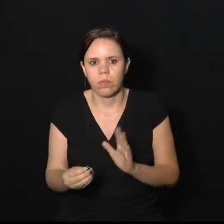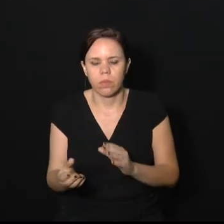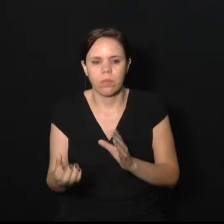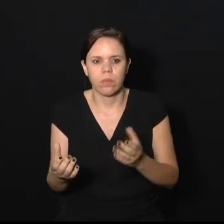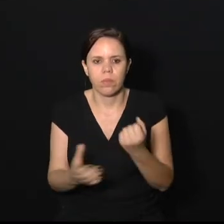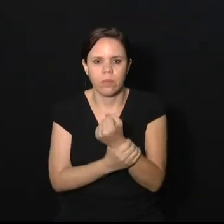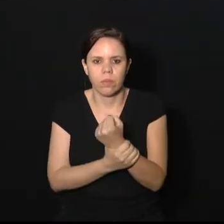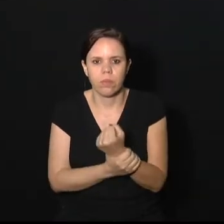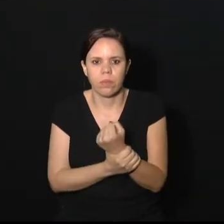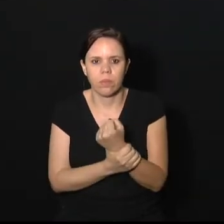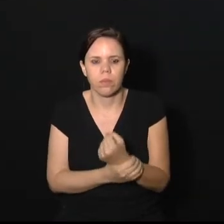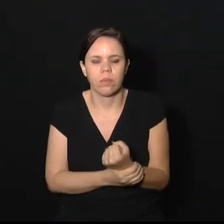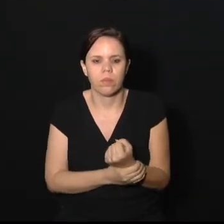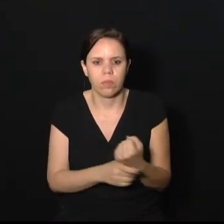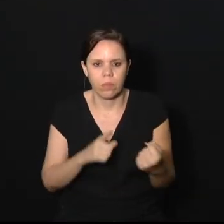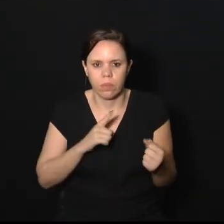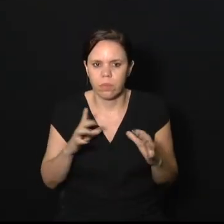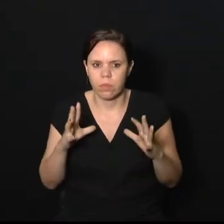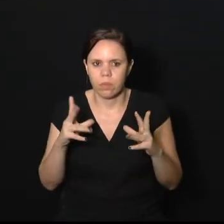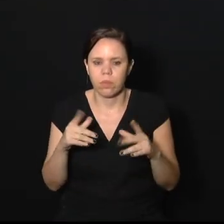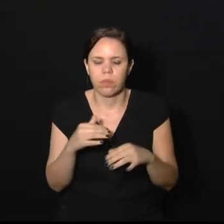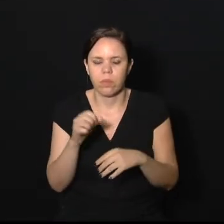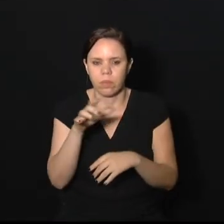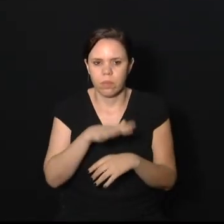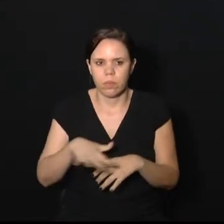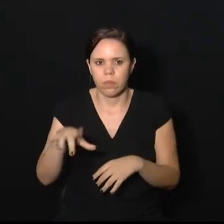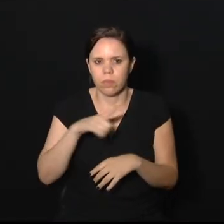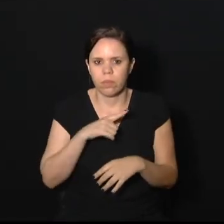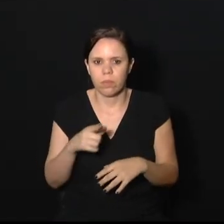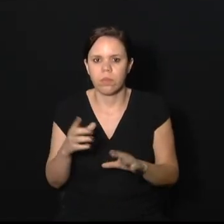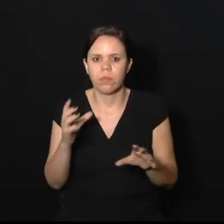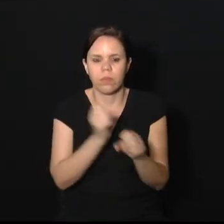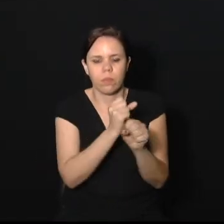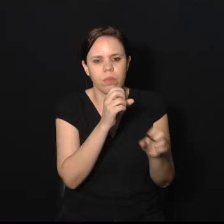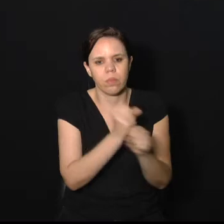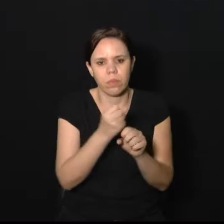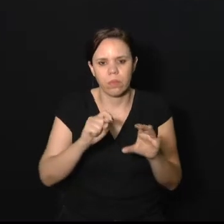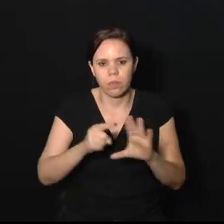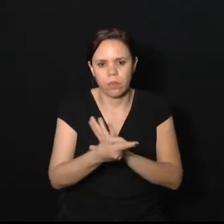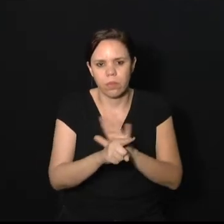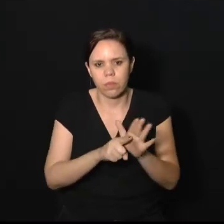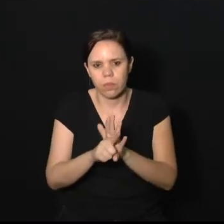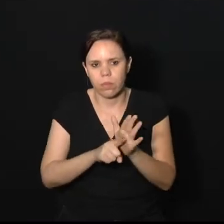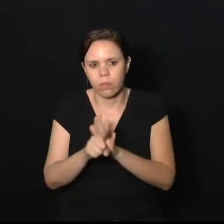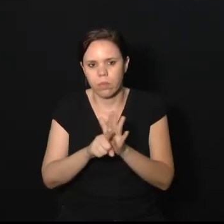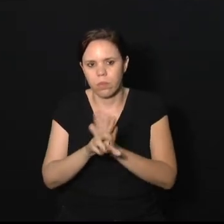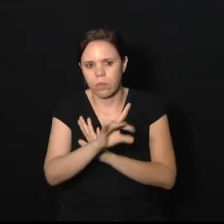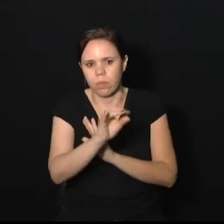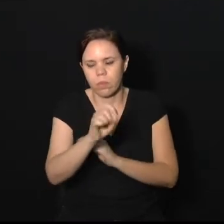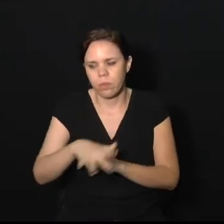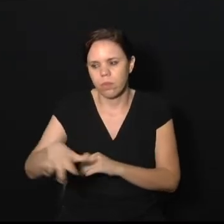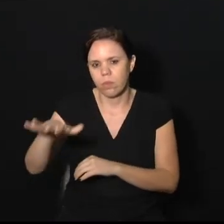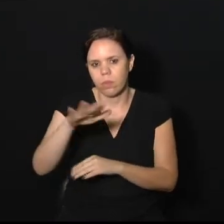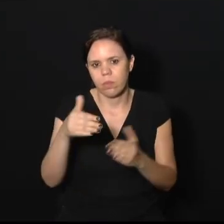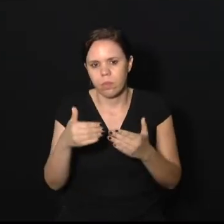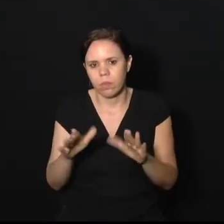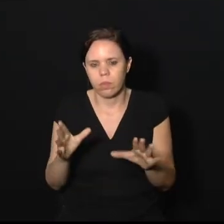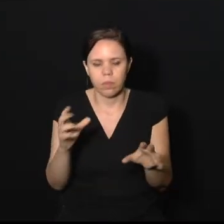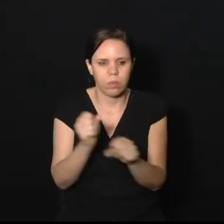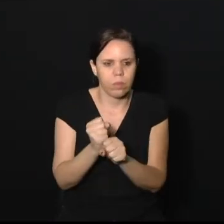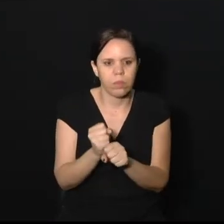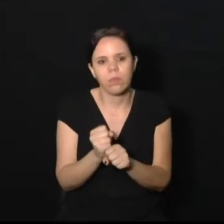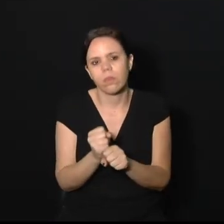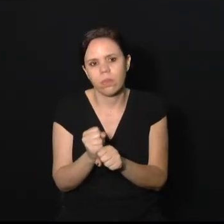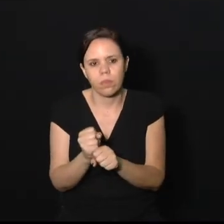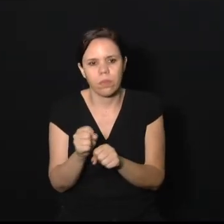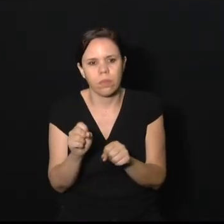Então, a gente tem todas as áreas, cada área tem uma nota, mas a gente vai a fundo, né, por área. A gente abre qual que é a nota da área e abre